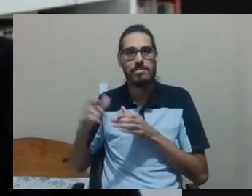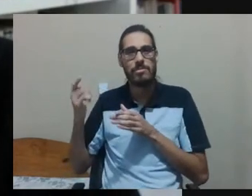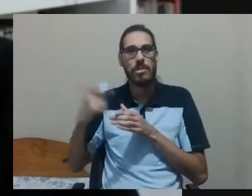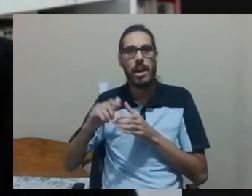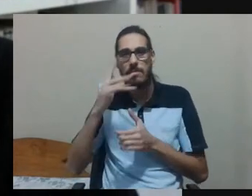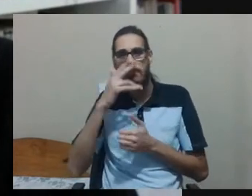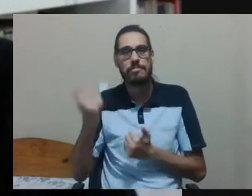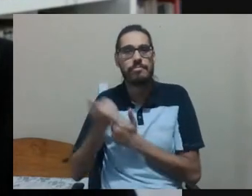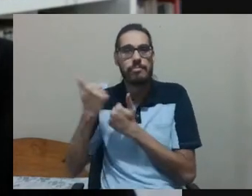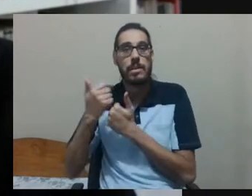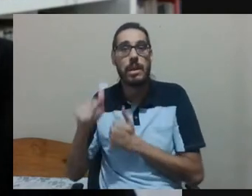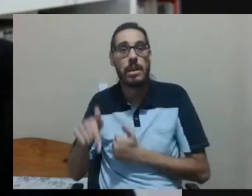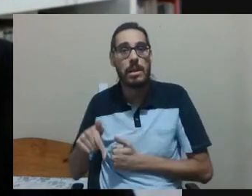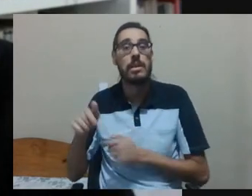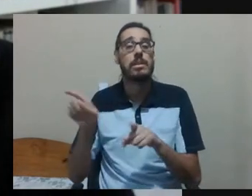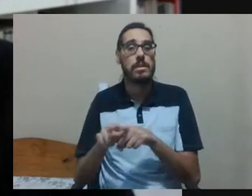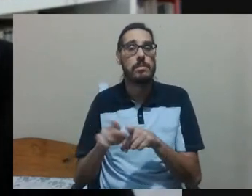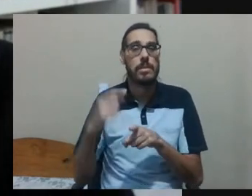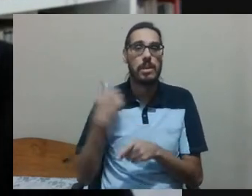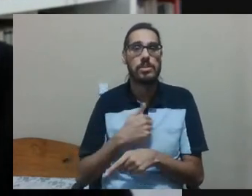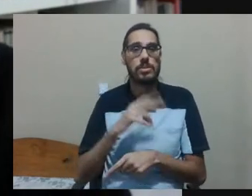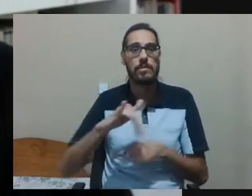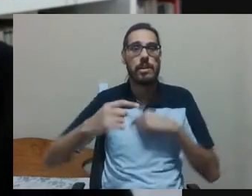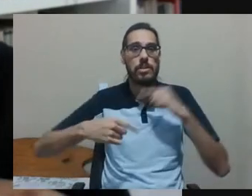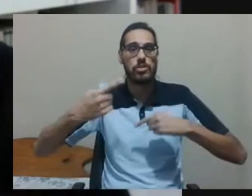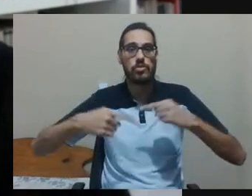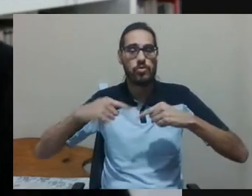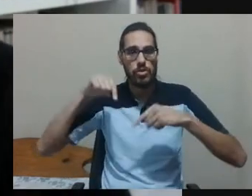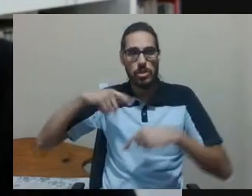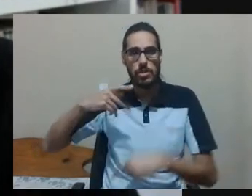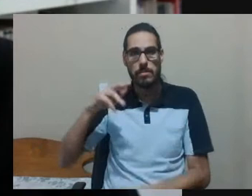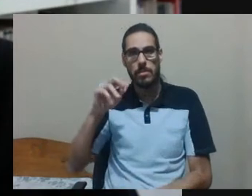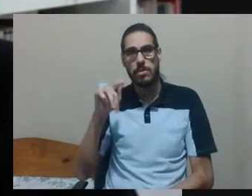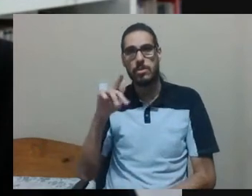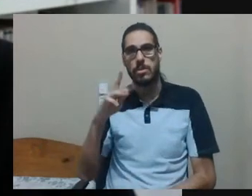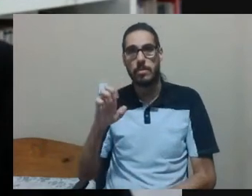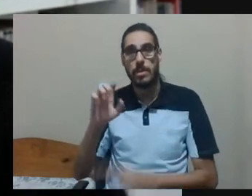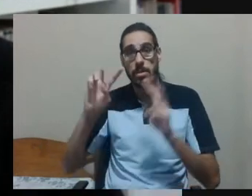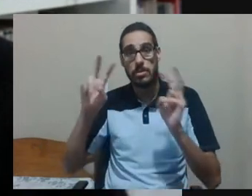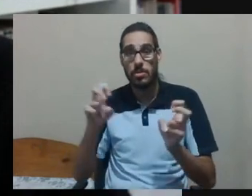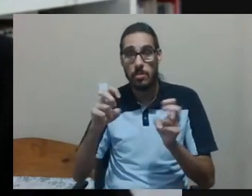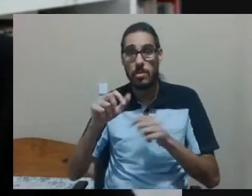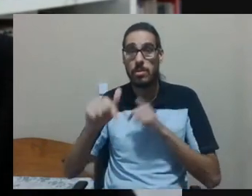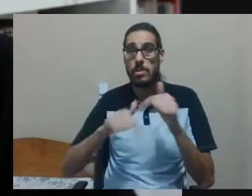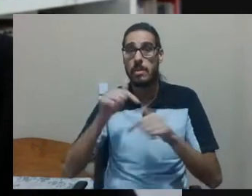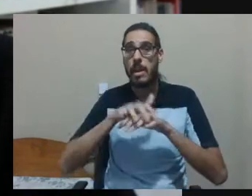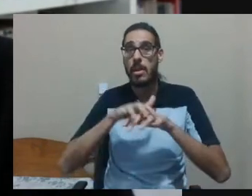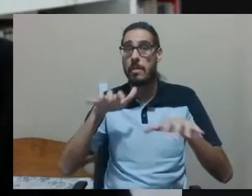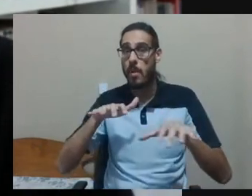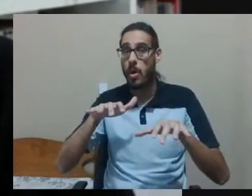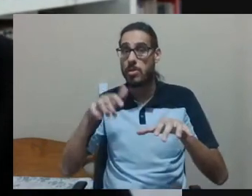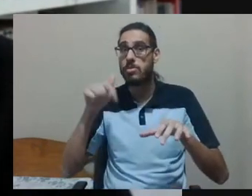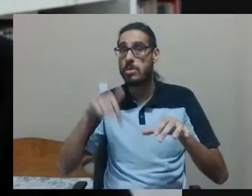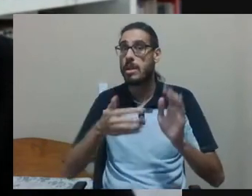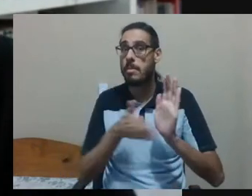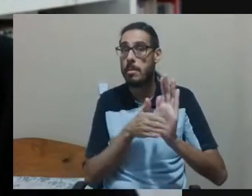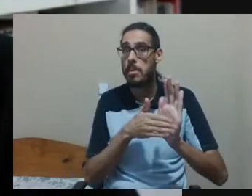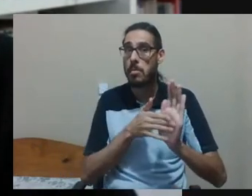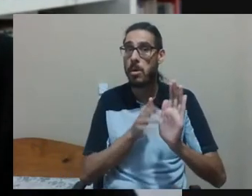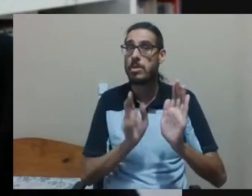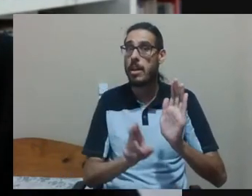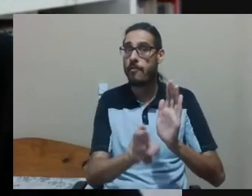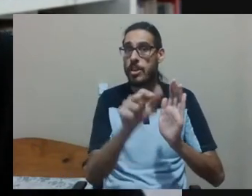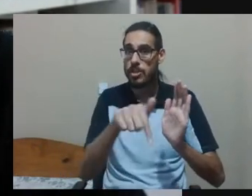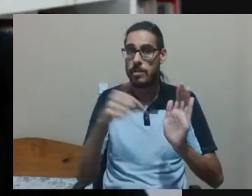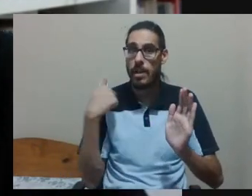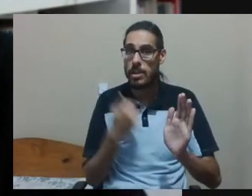ainda com a Pró-Reitoria de Gestão de Pessoas a questão do trabalho remoto. Há uma proposta efetiva para isso, para enfrentarmos não